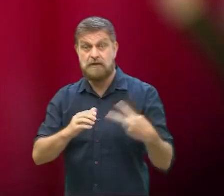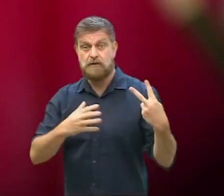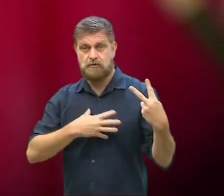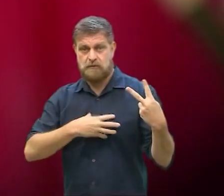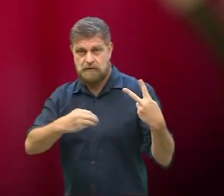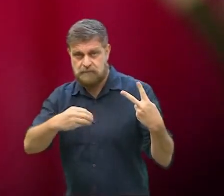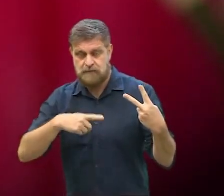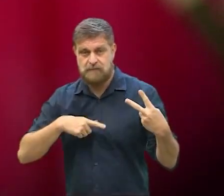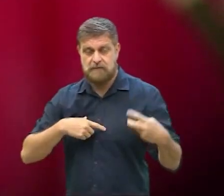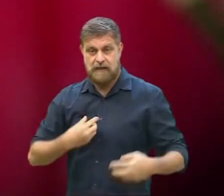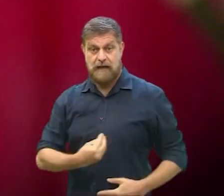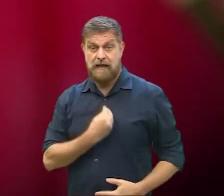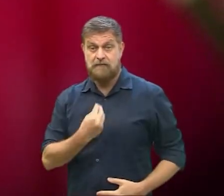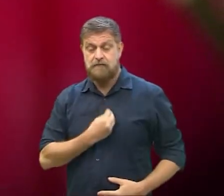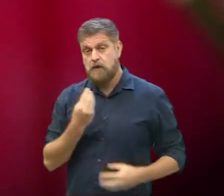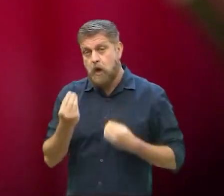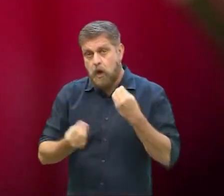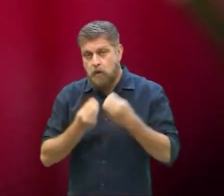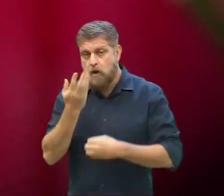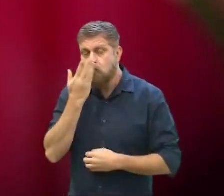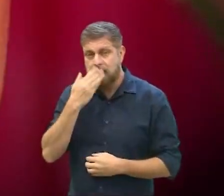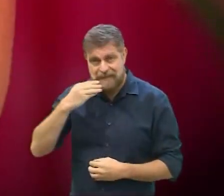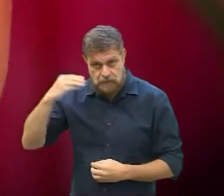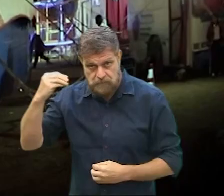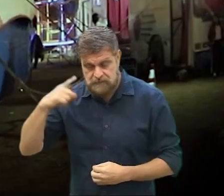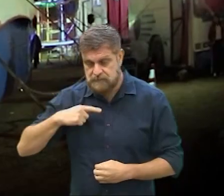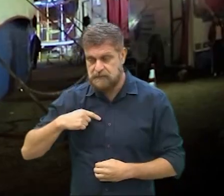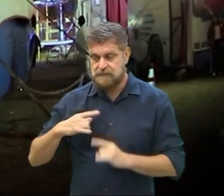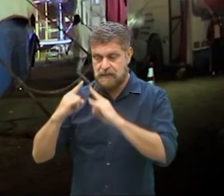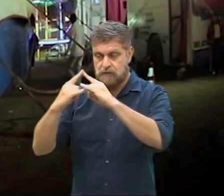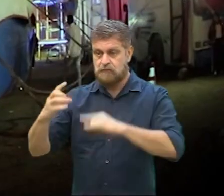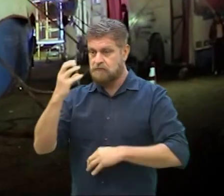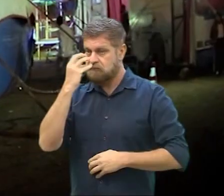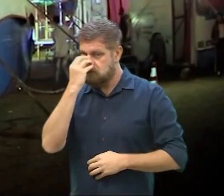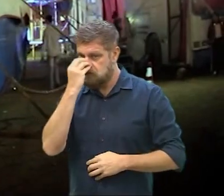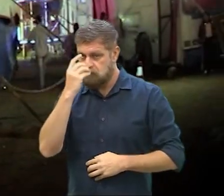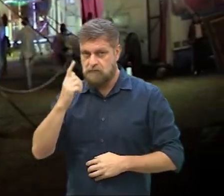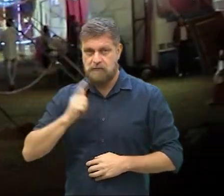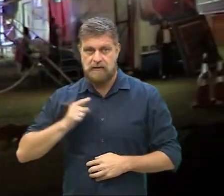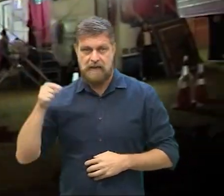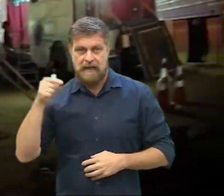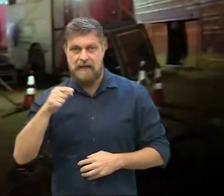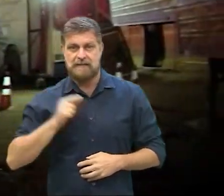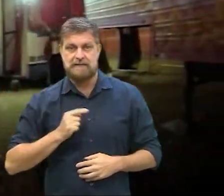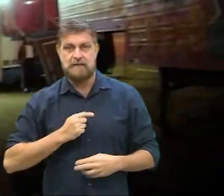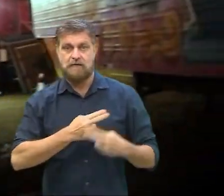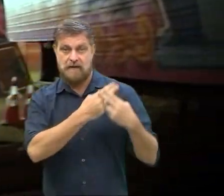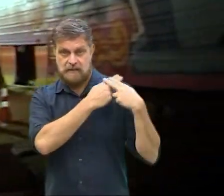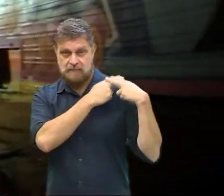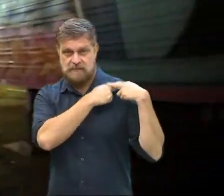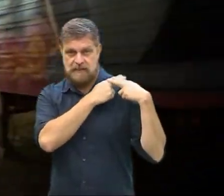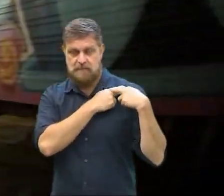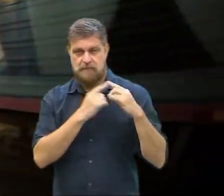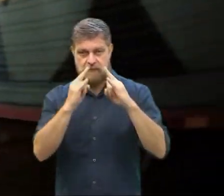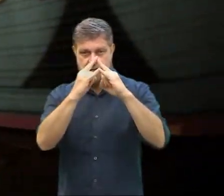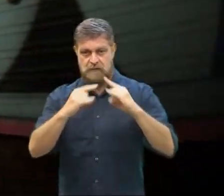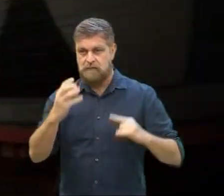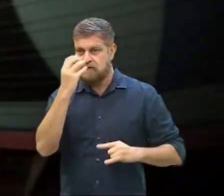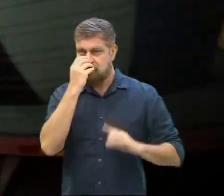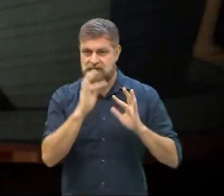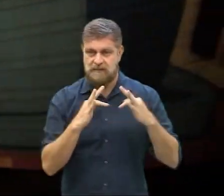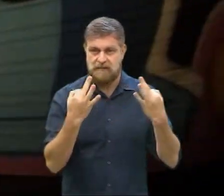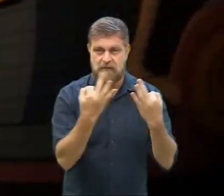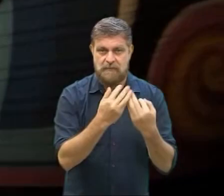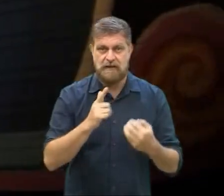vivem da arte circense desde a adolescência. O casal é dono do Family Circus, que chegou a ter